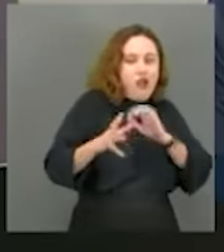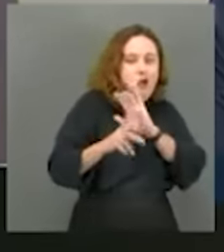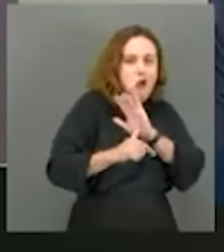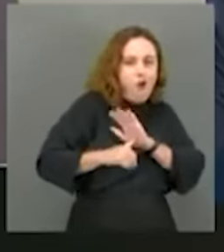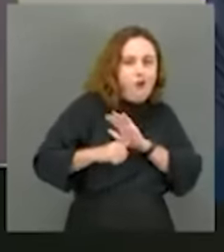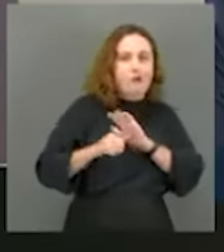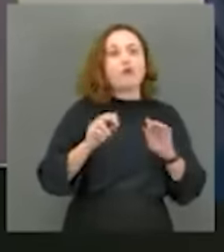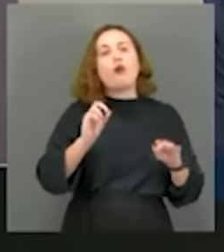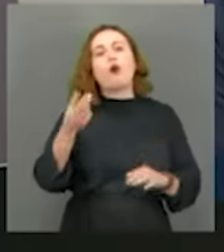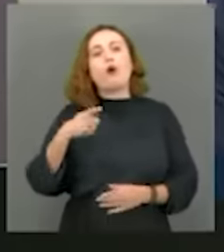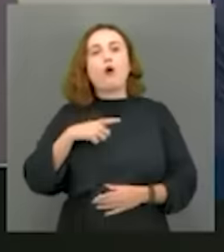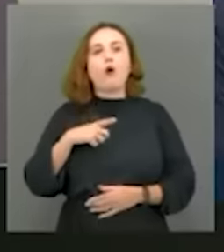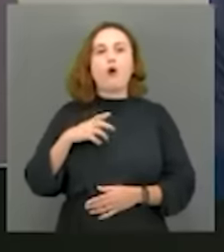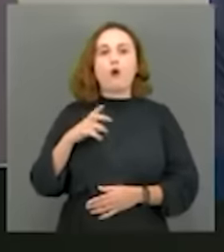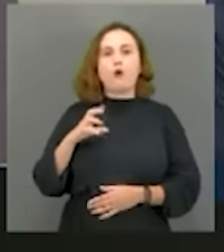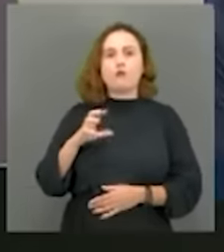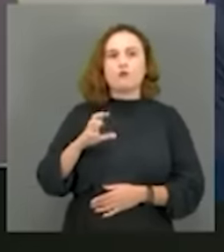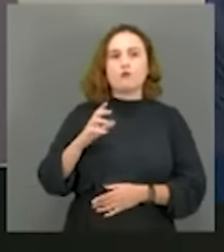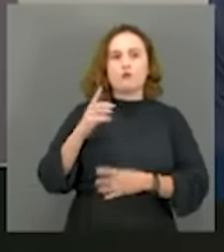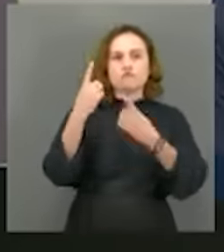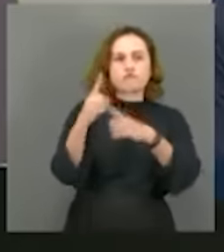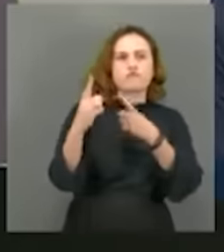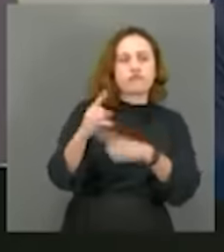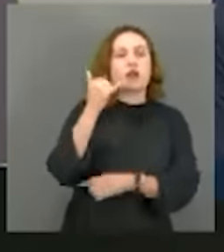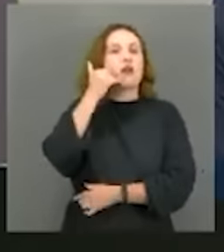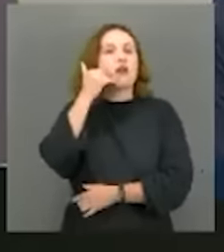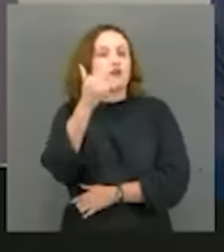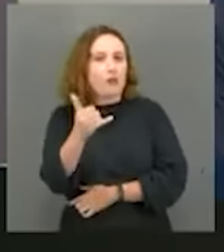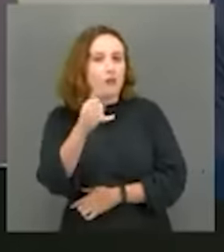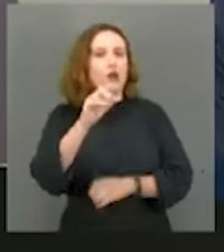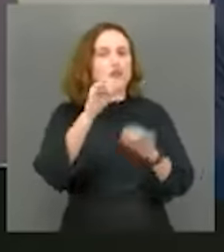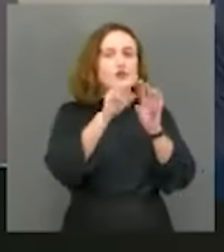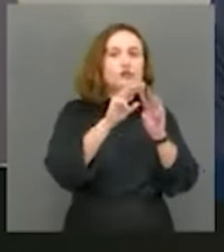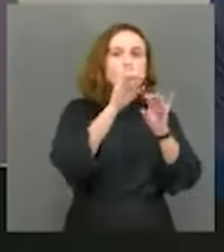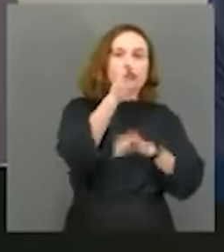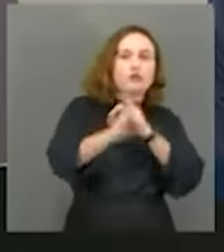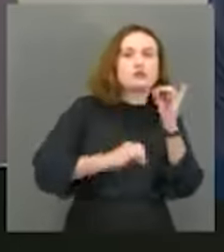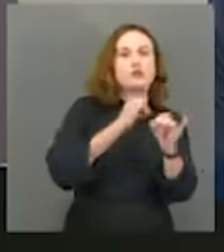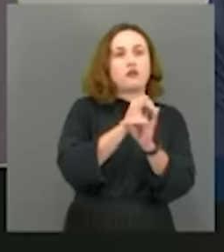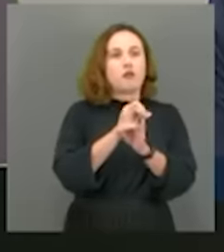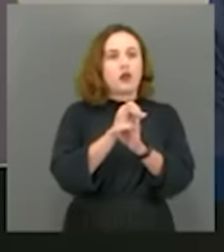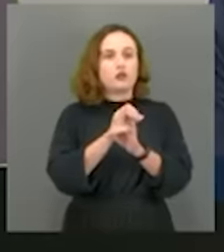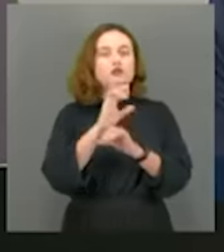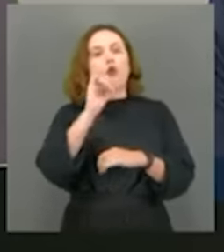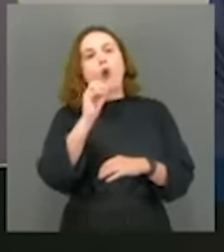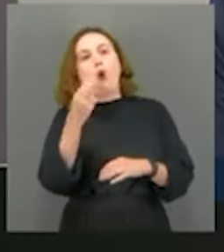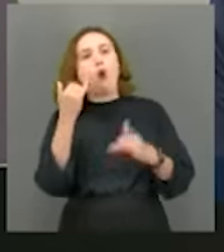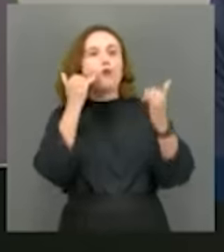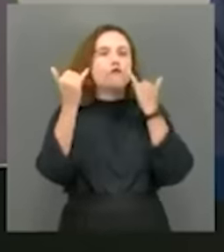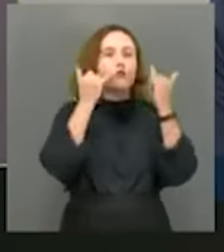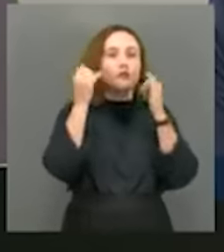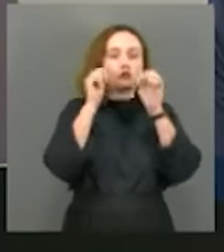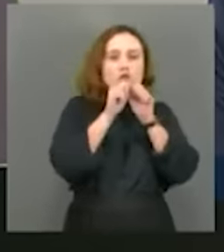de serviço telegráfico telefônico informático telemático ou de informa de utilidade